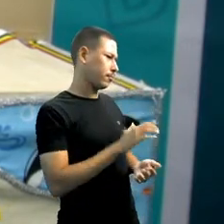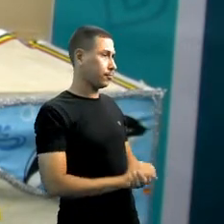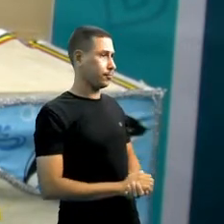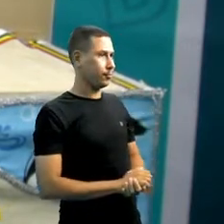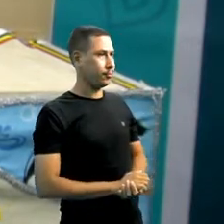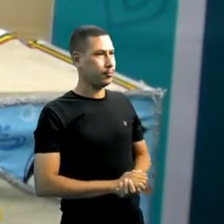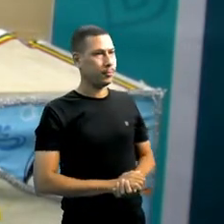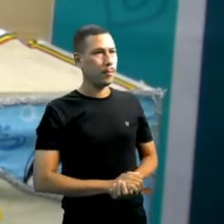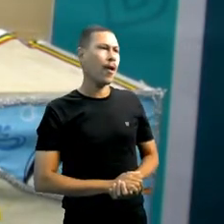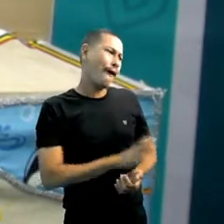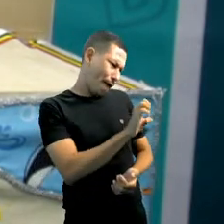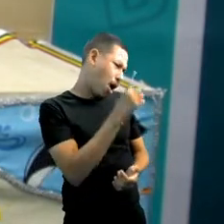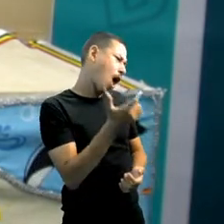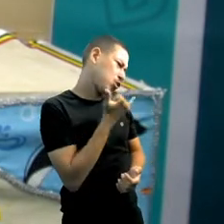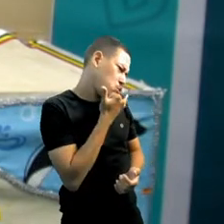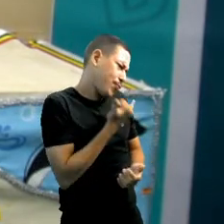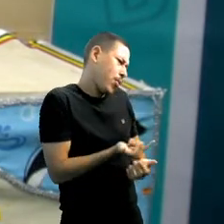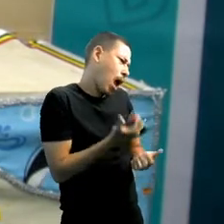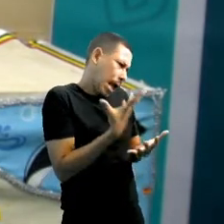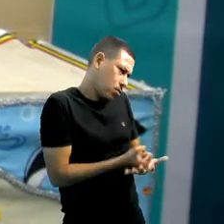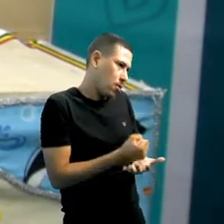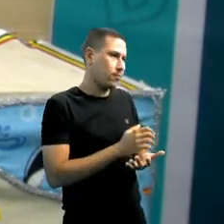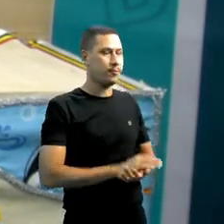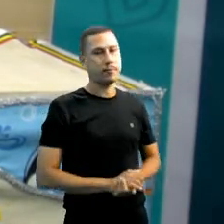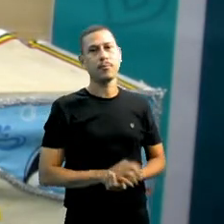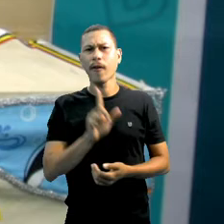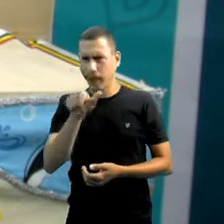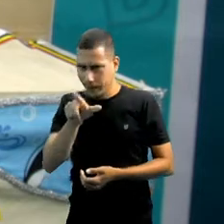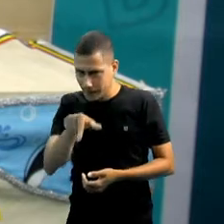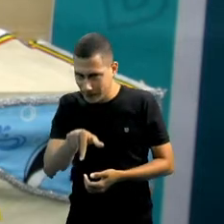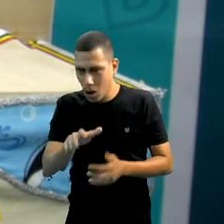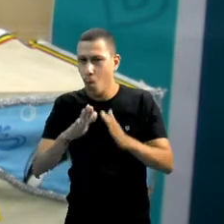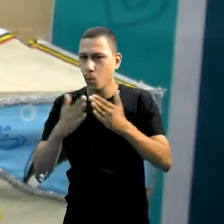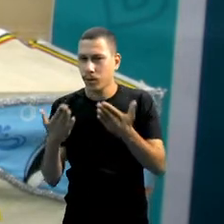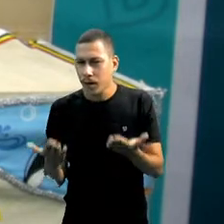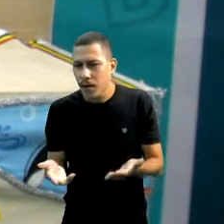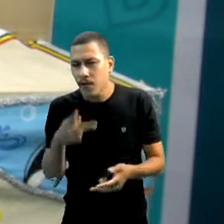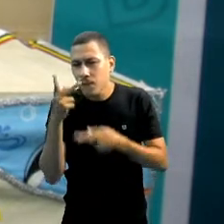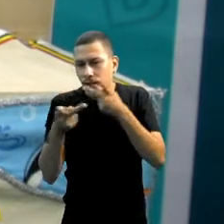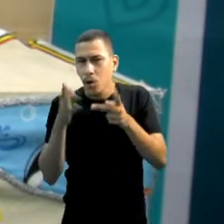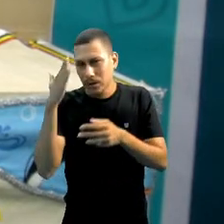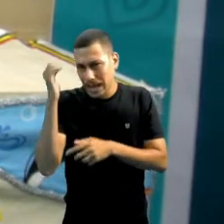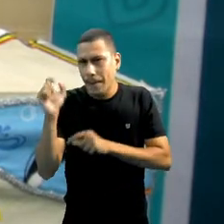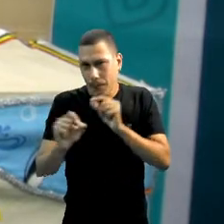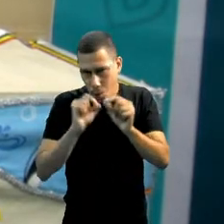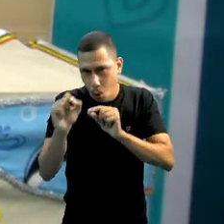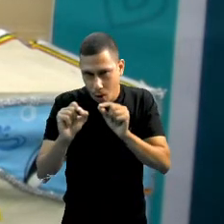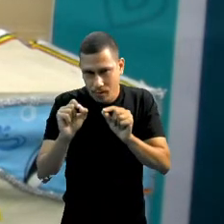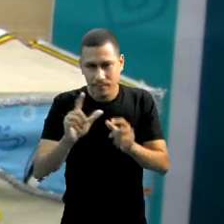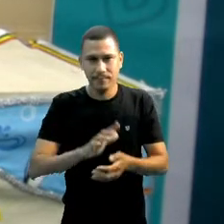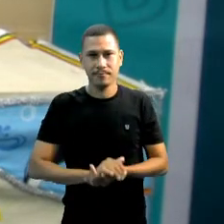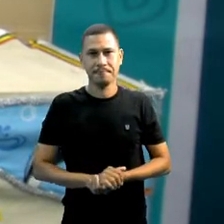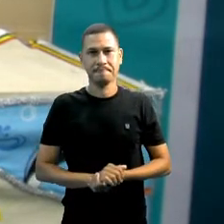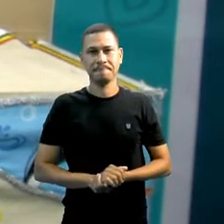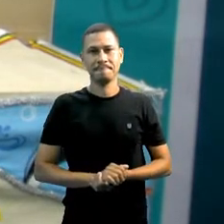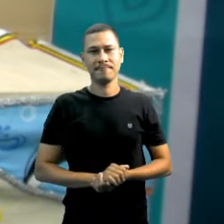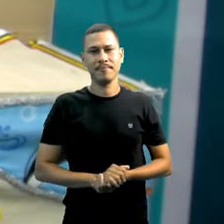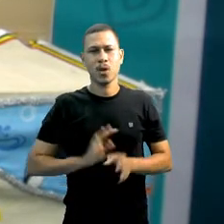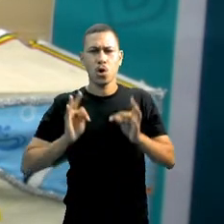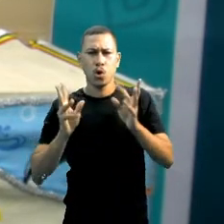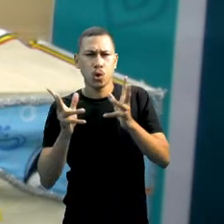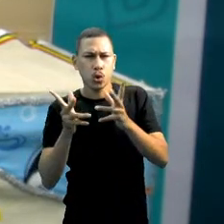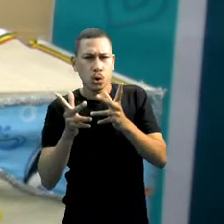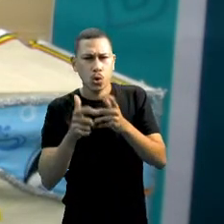aí? Ele desculpou. Sim, gente. Esse livro, sabe o que ele disse para aqueles outros? Que